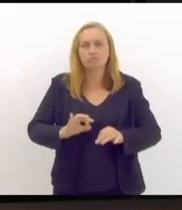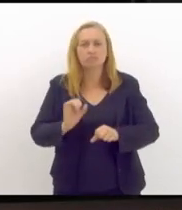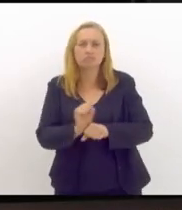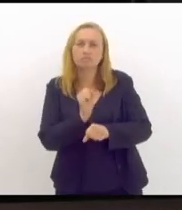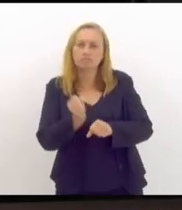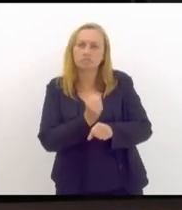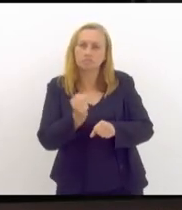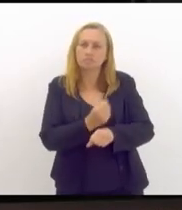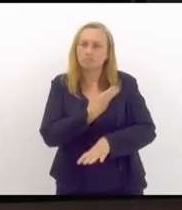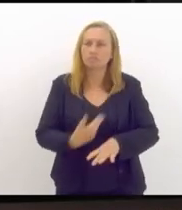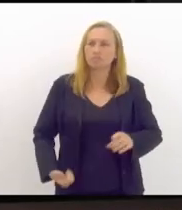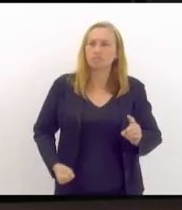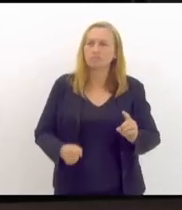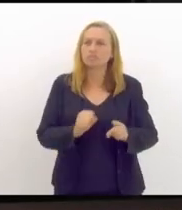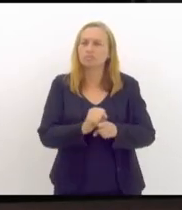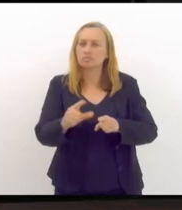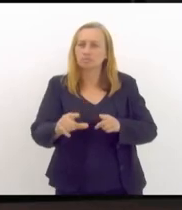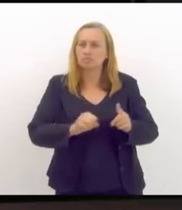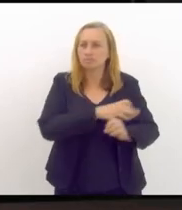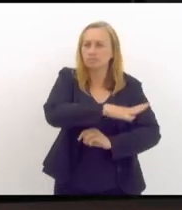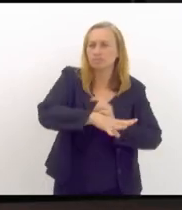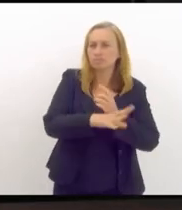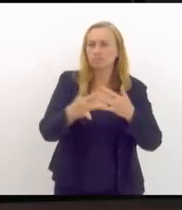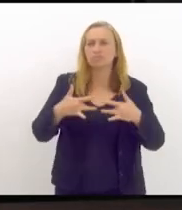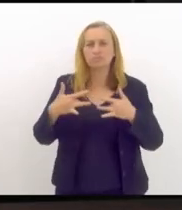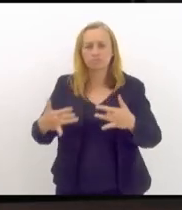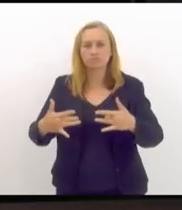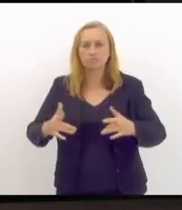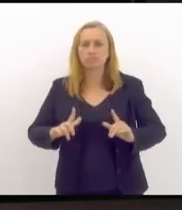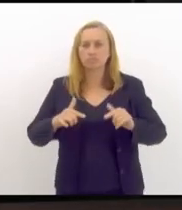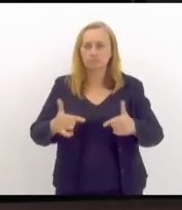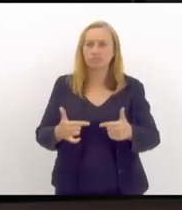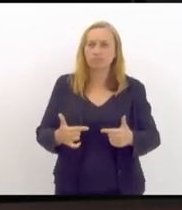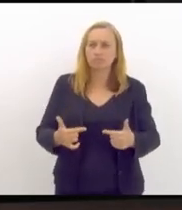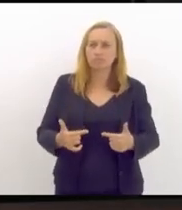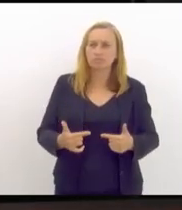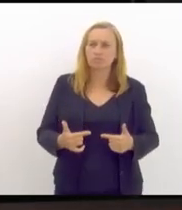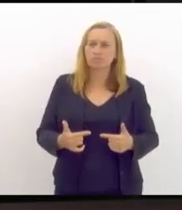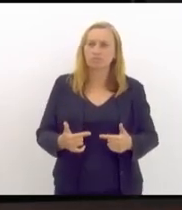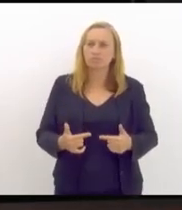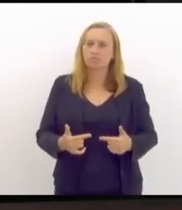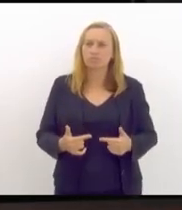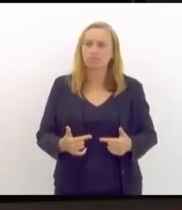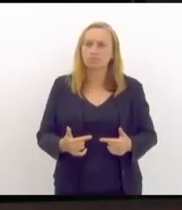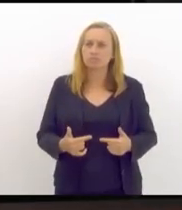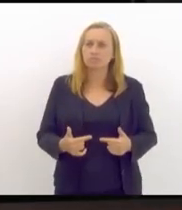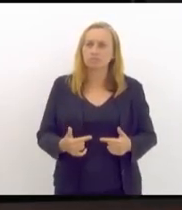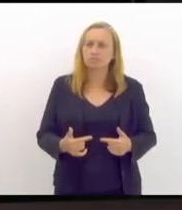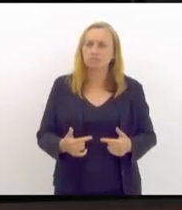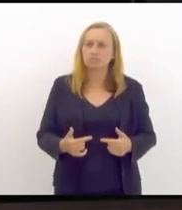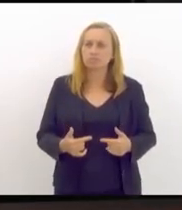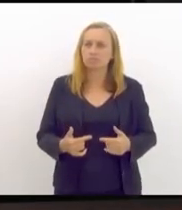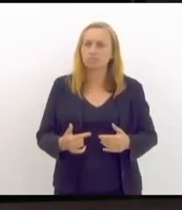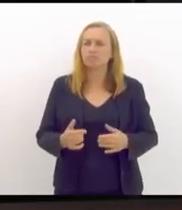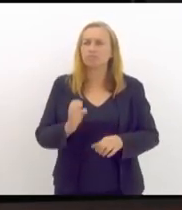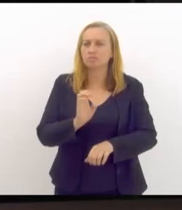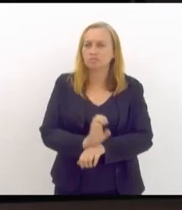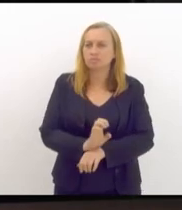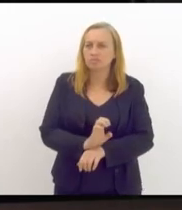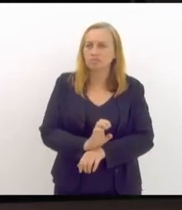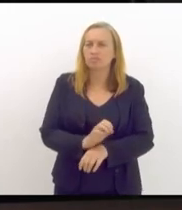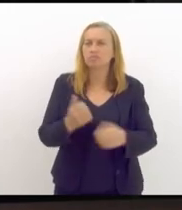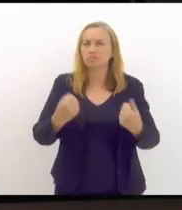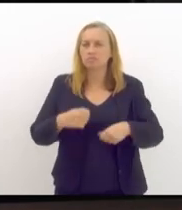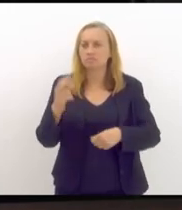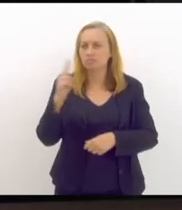aluguel social solidariedade ativa e que decrete não apenas um estado de calamidade mas sim um estado